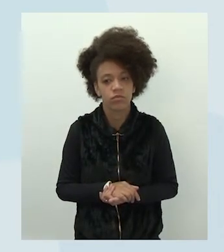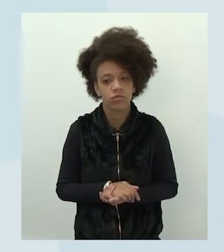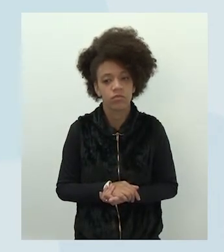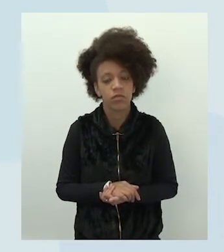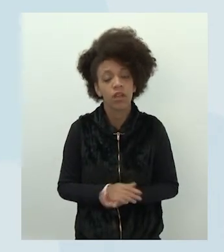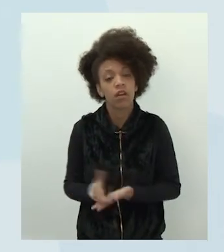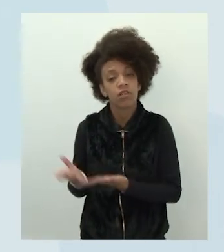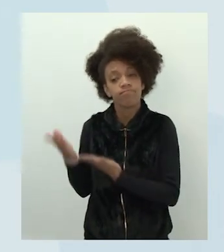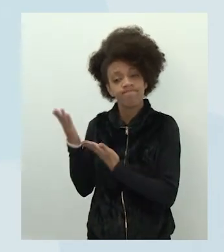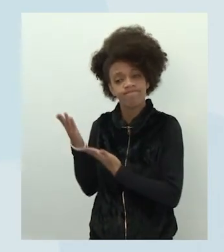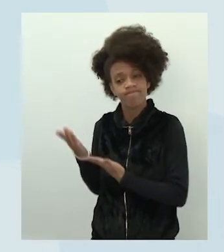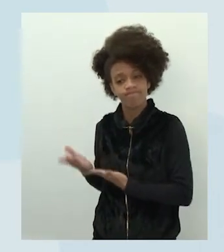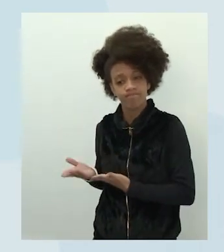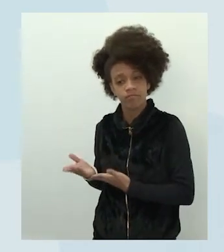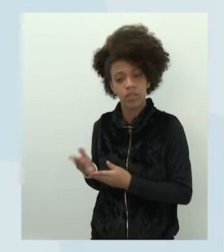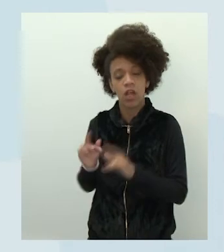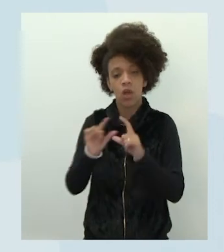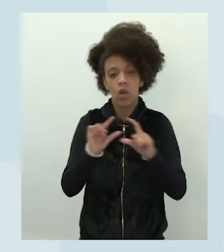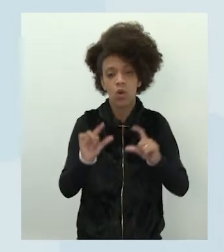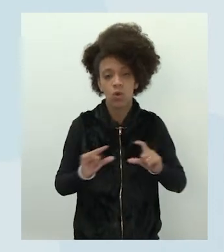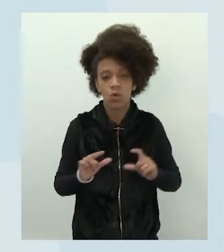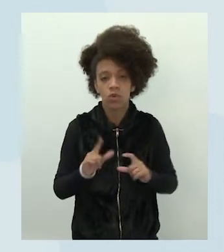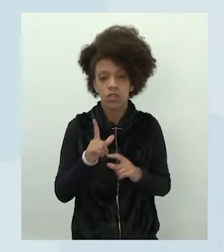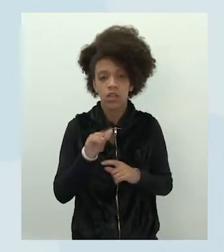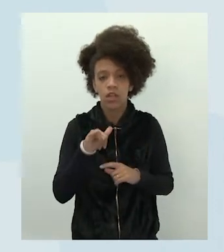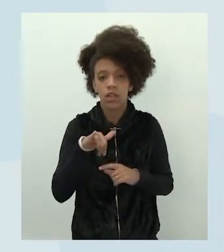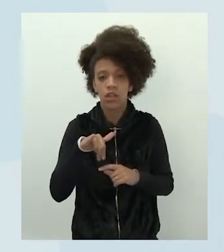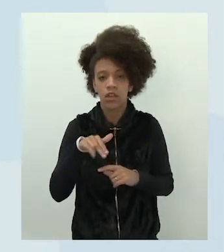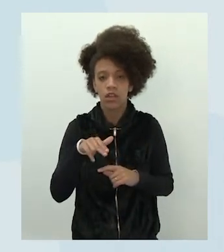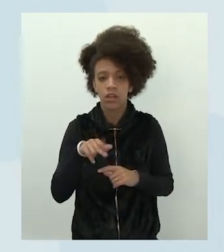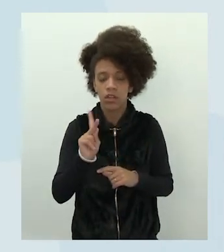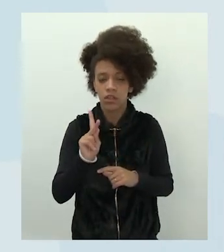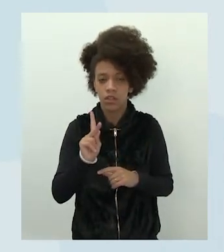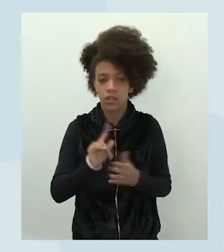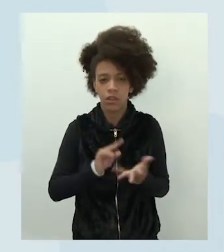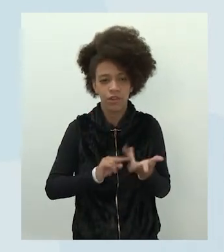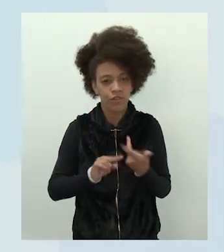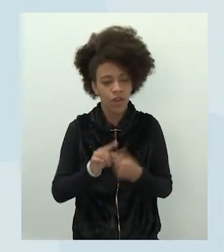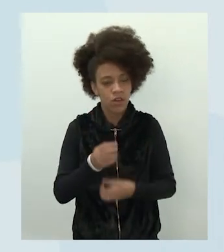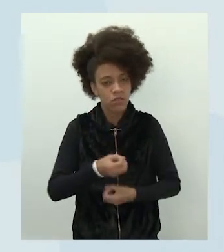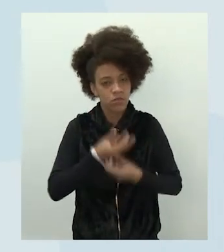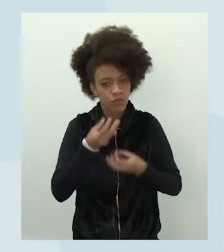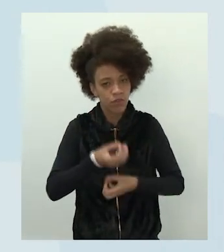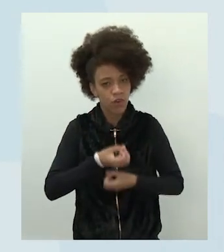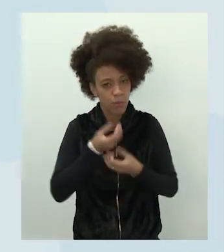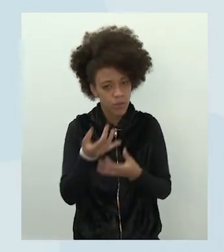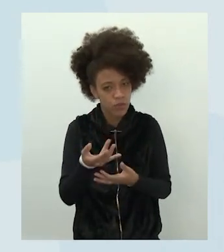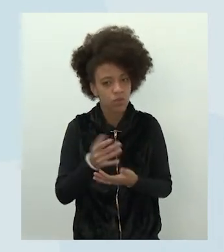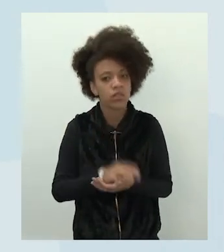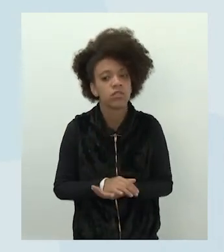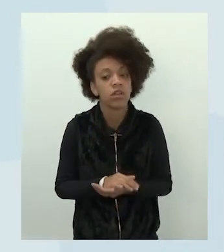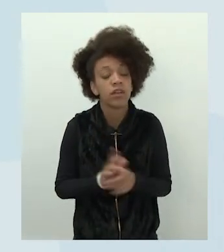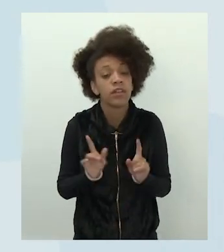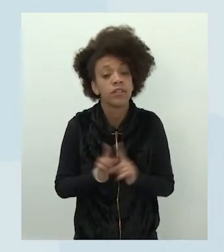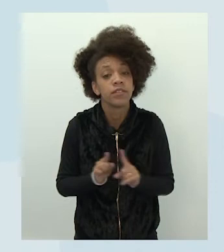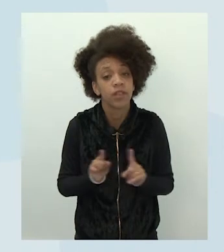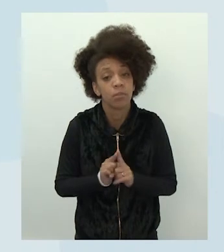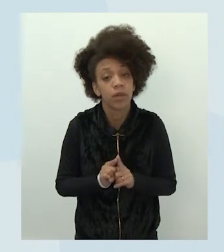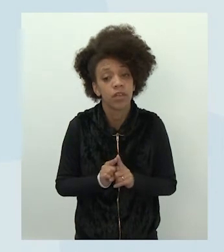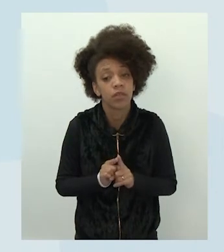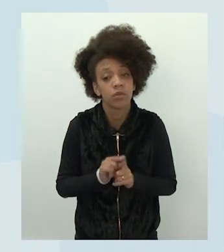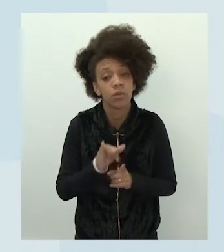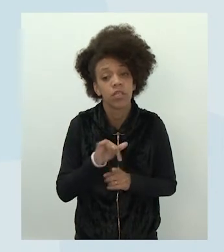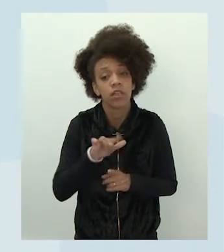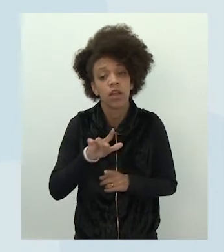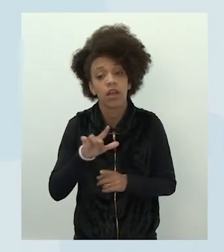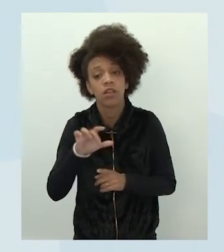Aqui tem os links de várias das informações que eu dei, inclusive do